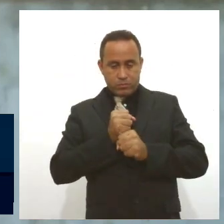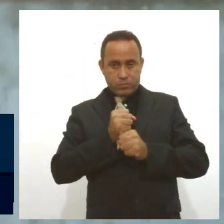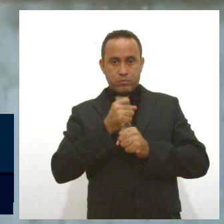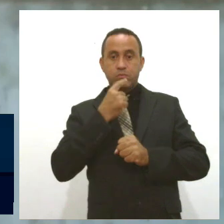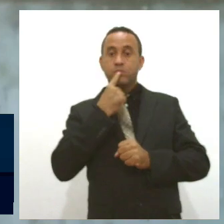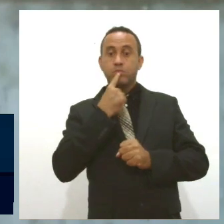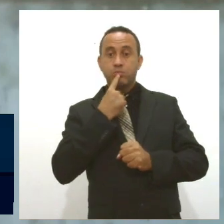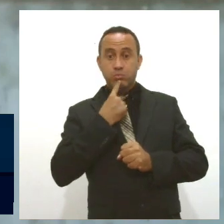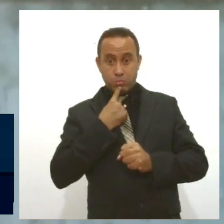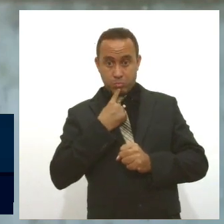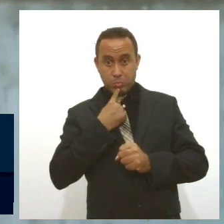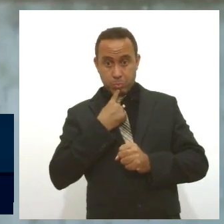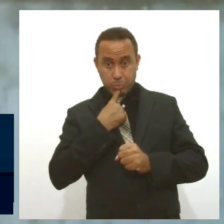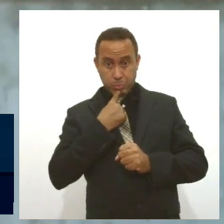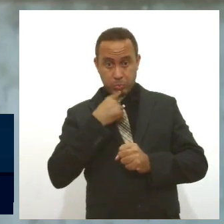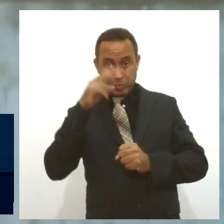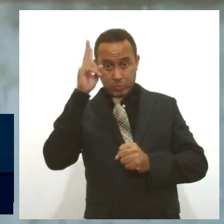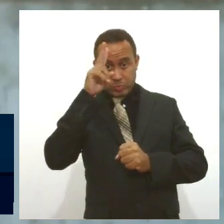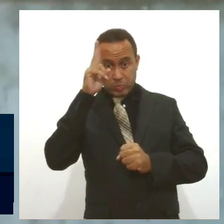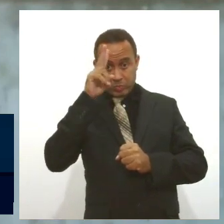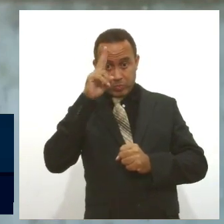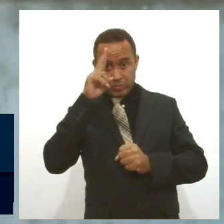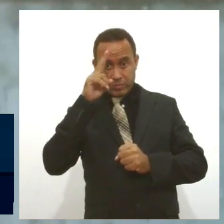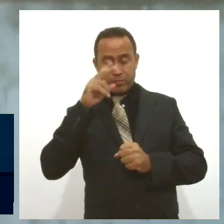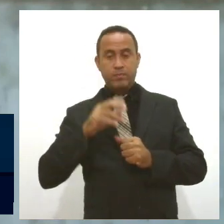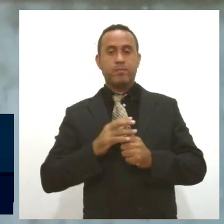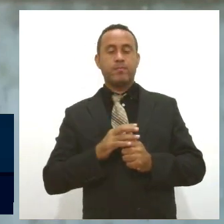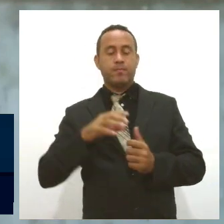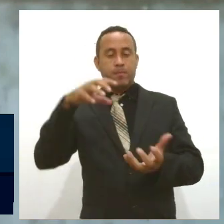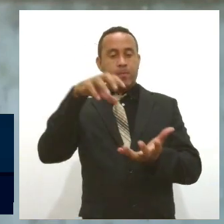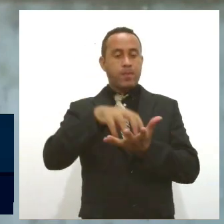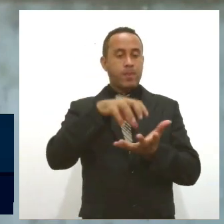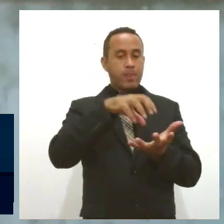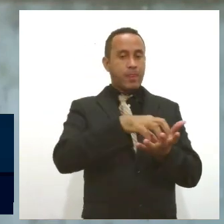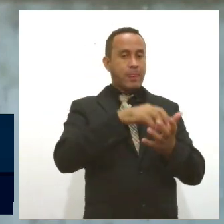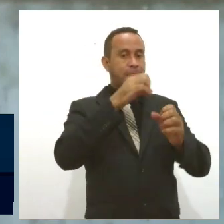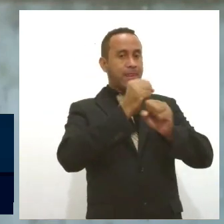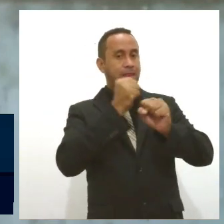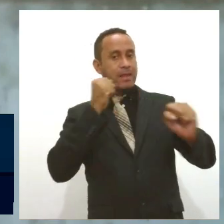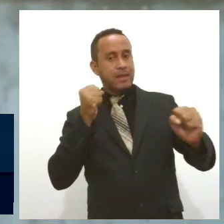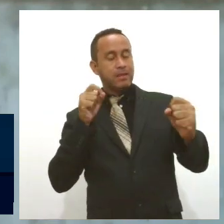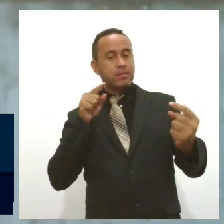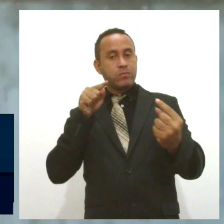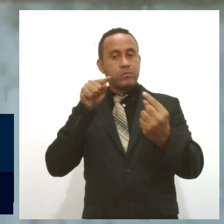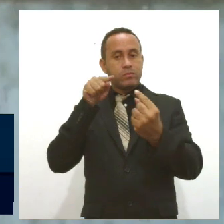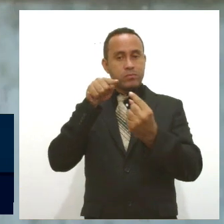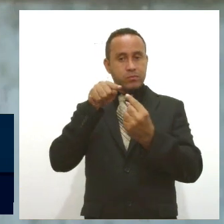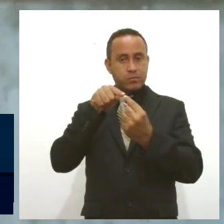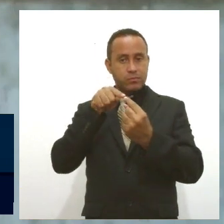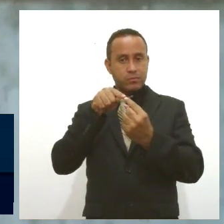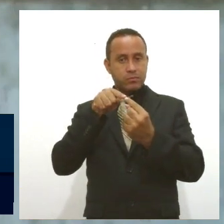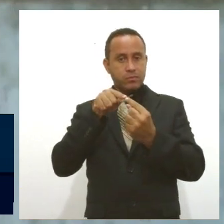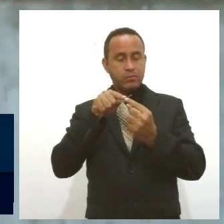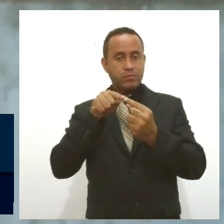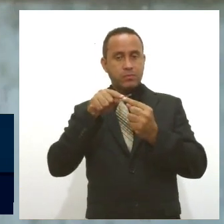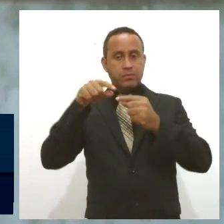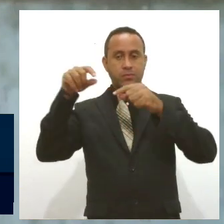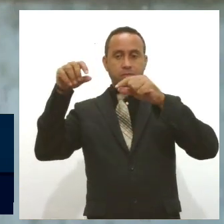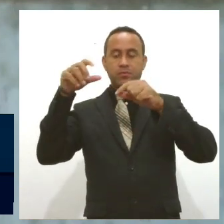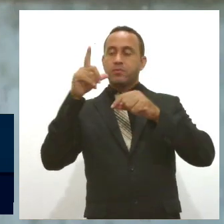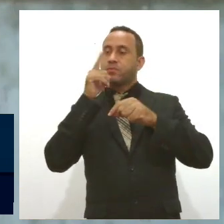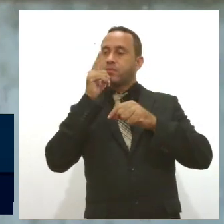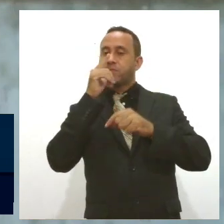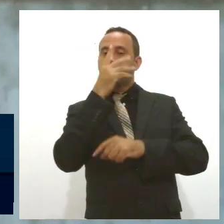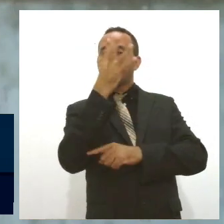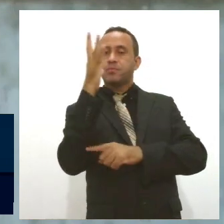Alves Filho. Essas grandes barragens foram implantadas com um propósito mais voltado para irrigação,